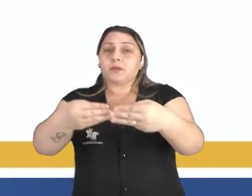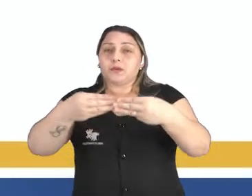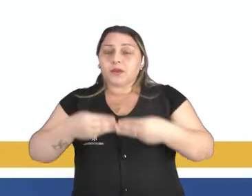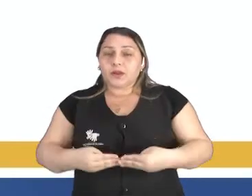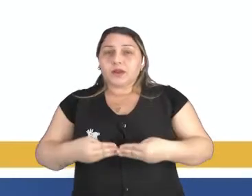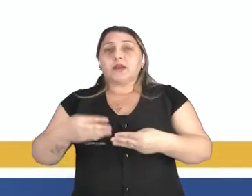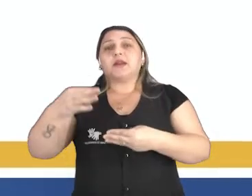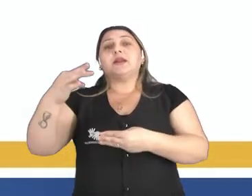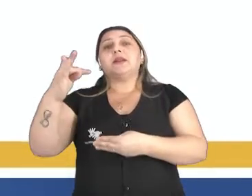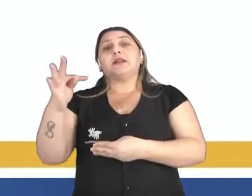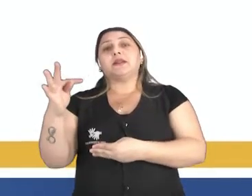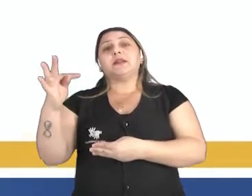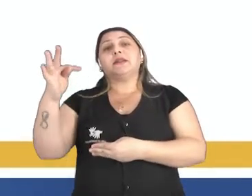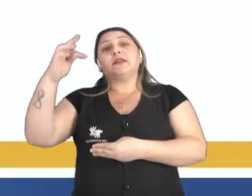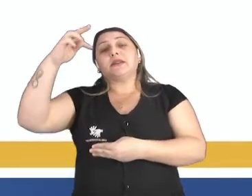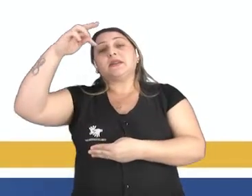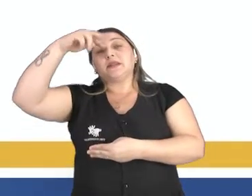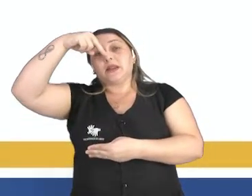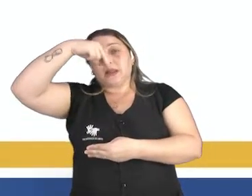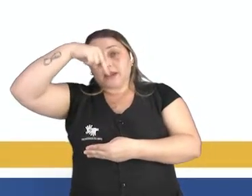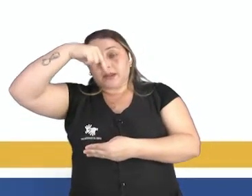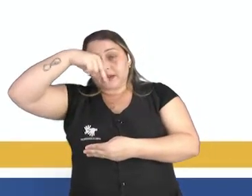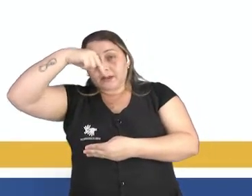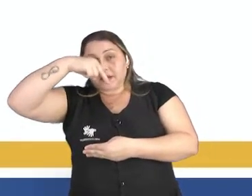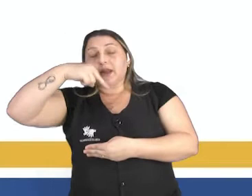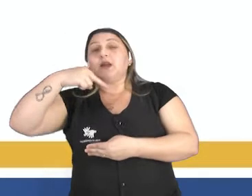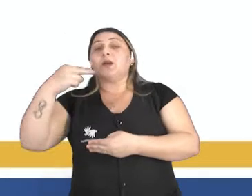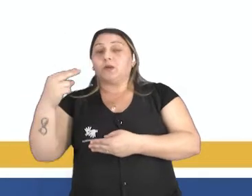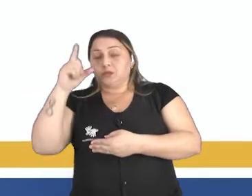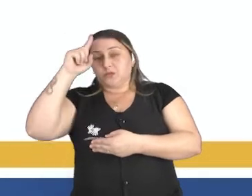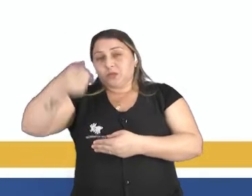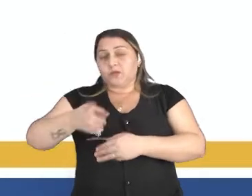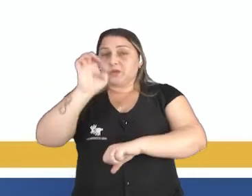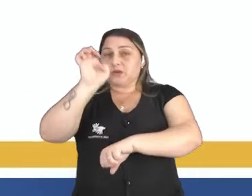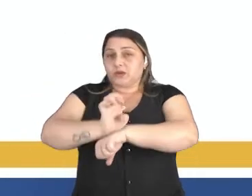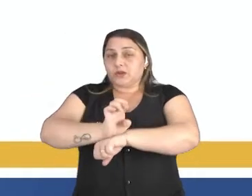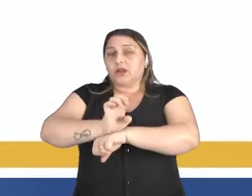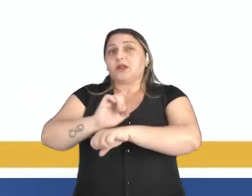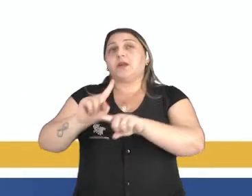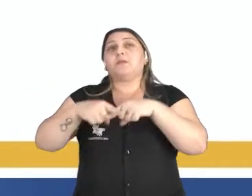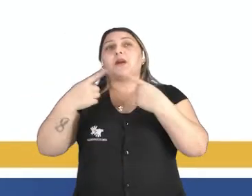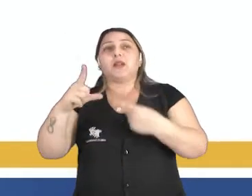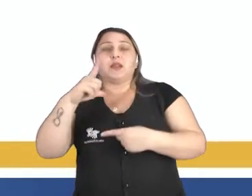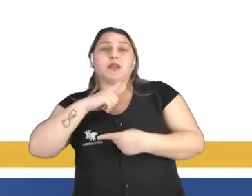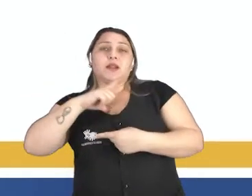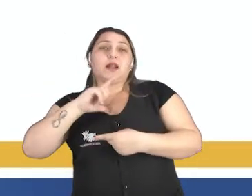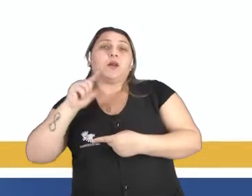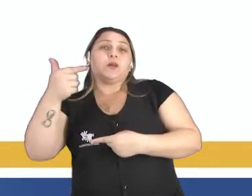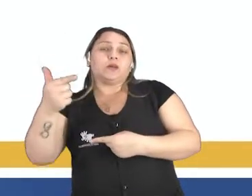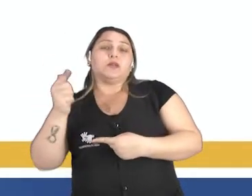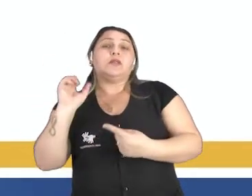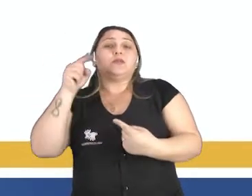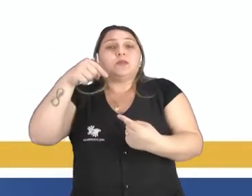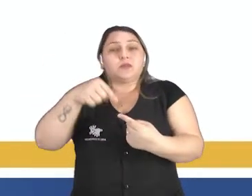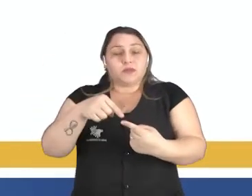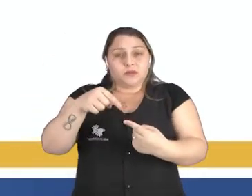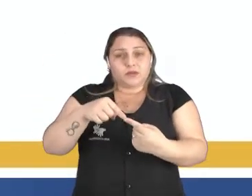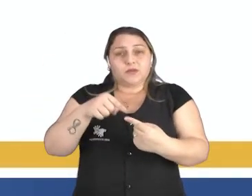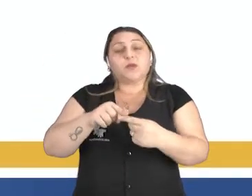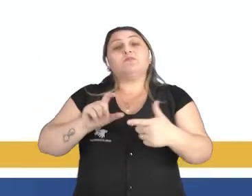o Tancredo Neves, né, que aí um seria o chefe do Estado, mas o outro também aí teria toda essa função de poder